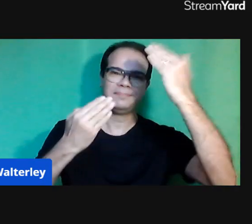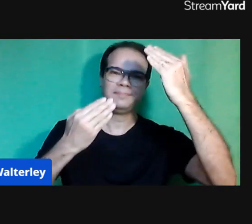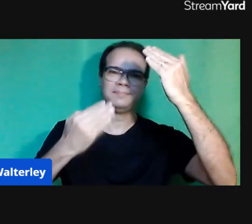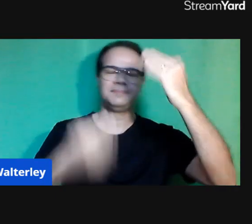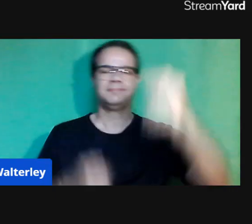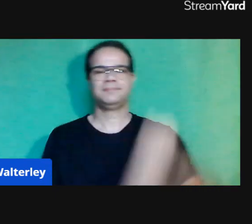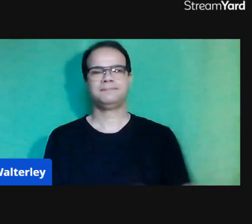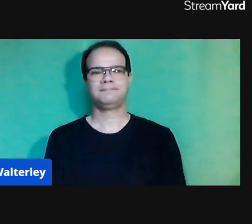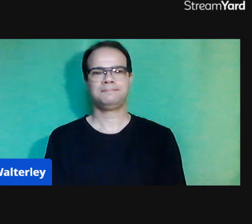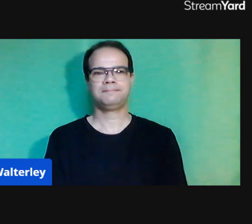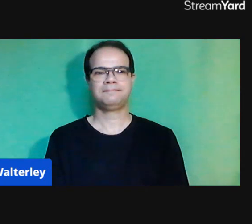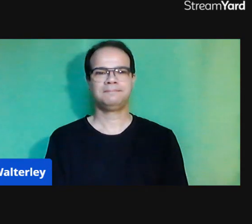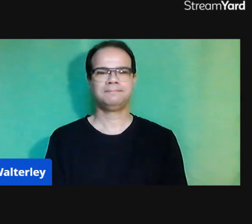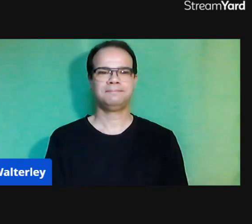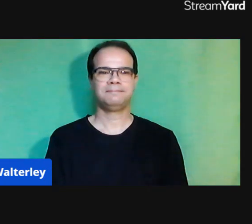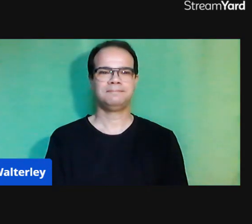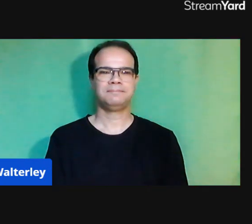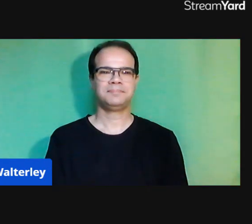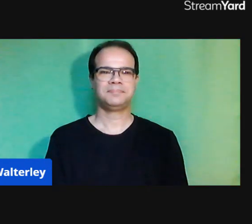Aí,